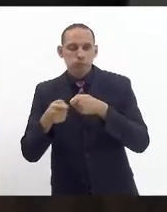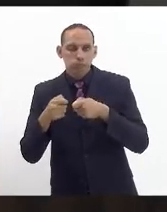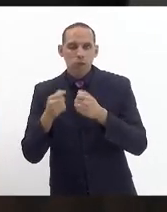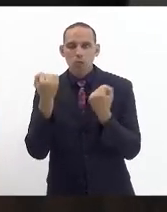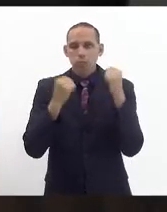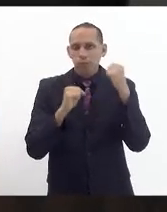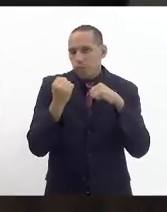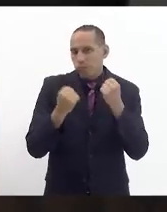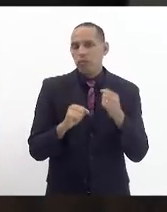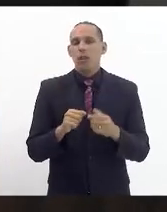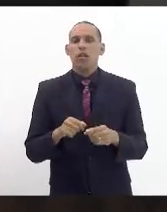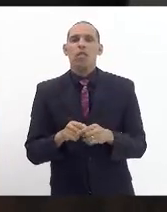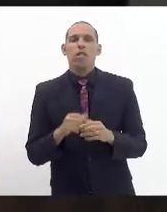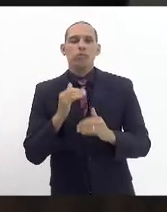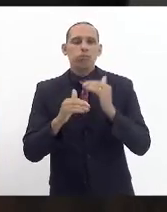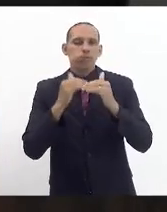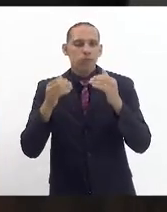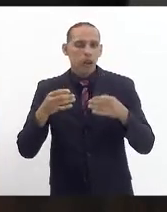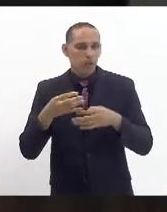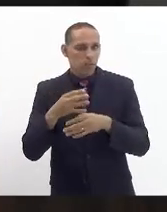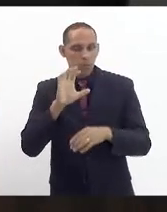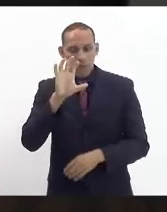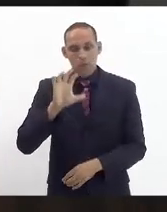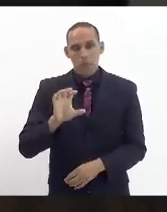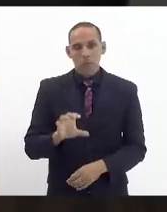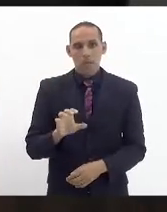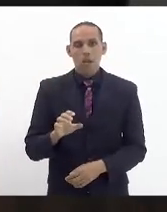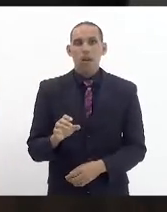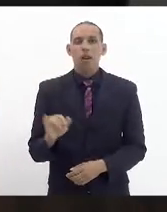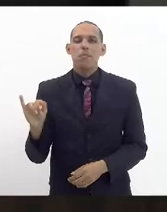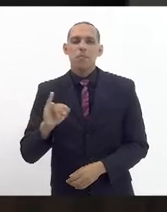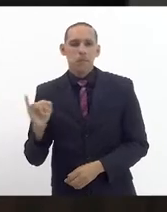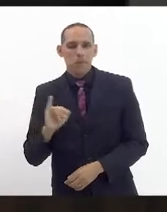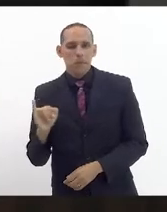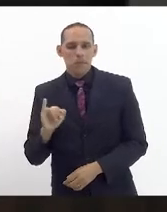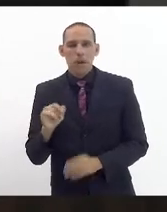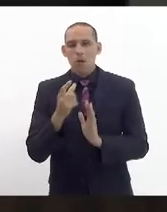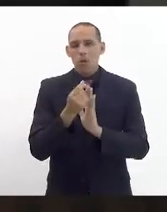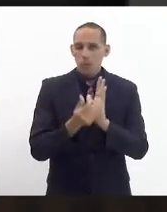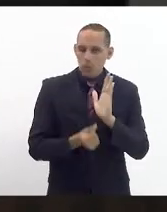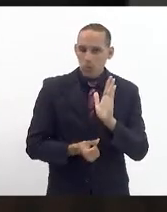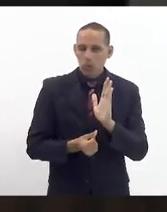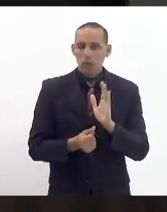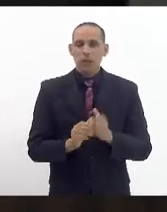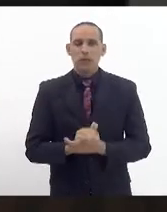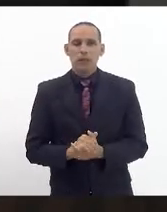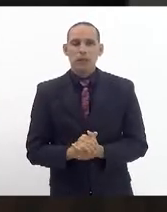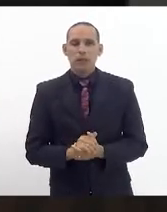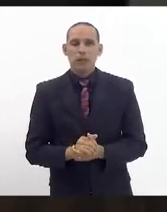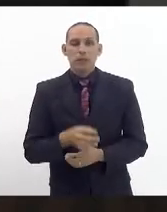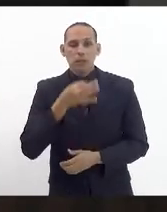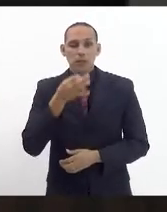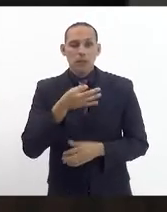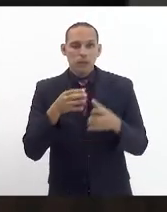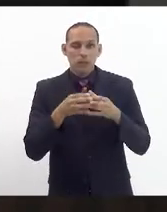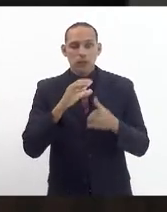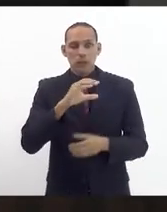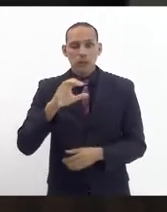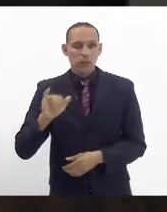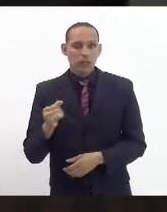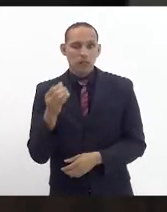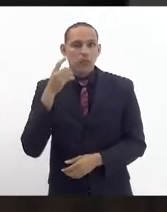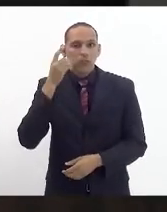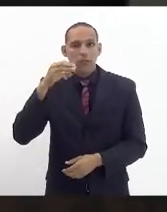Municipais, Desenvolvimento Regional, Tributação e da Comissão de Orçamento. Para emitir parecer pela Comissão de Constituição e Justiça, deputado